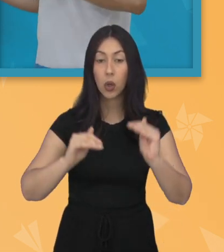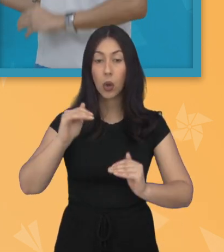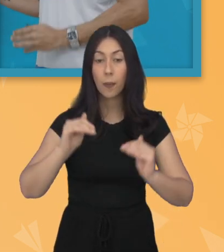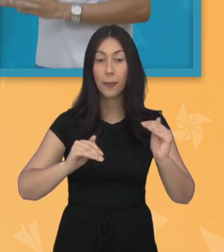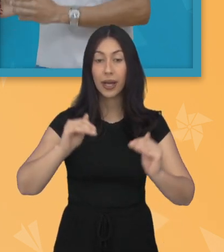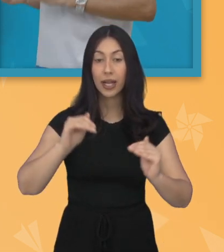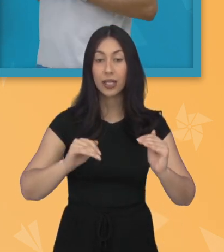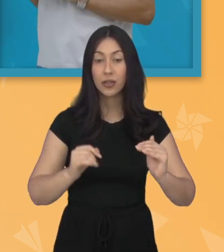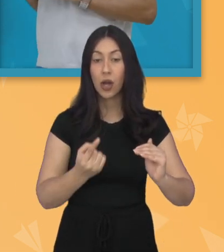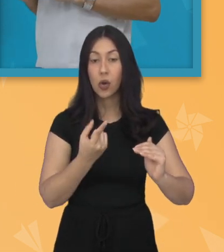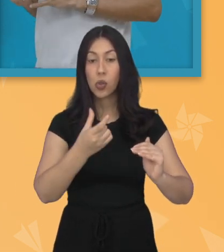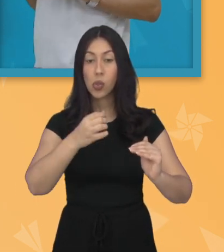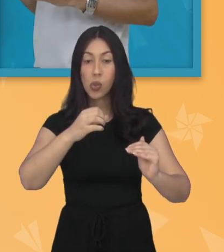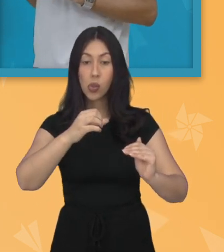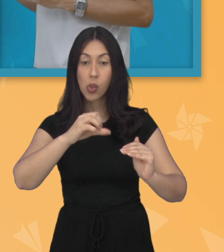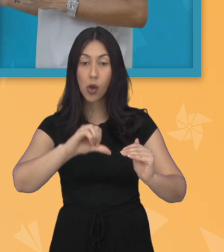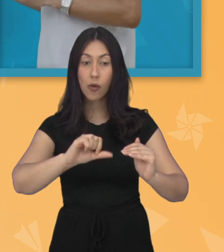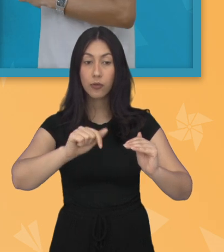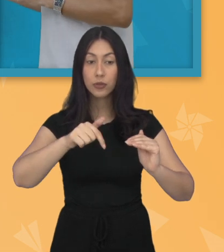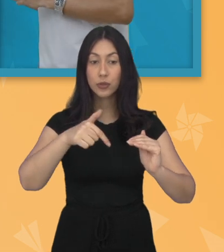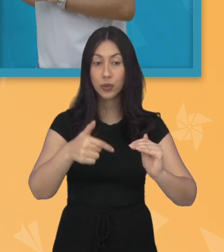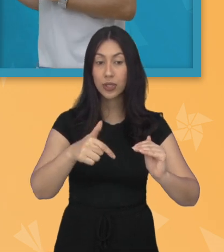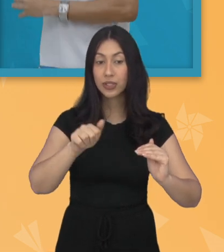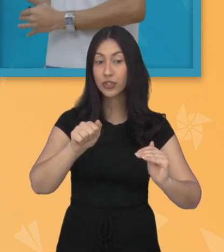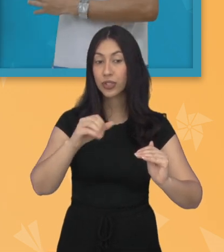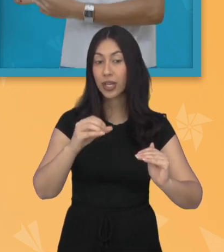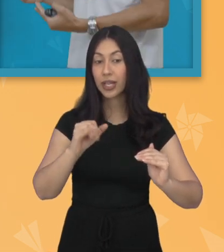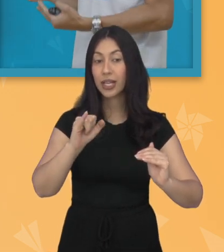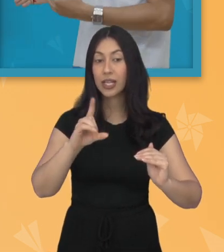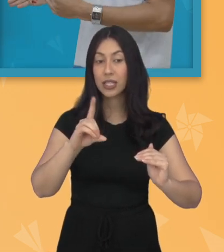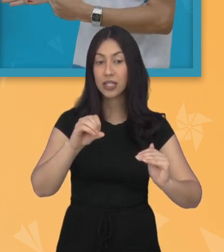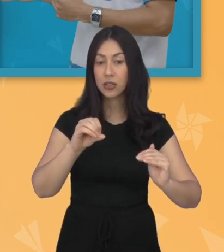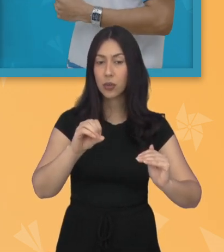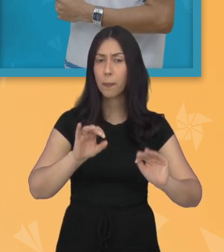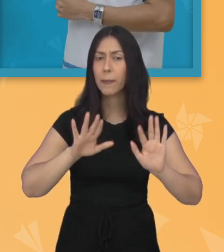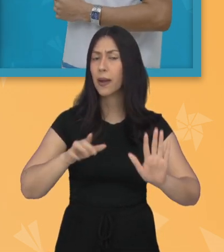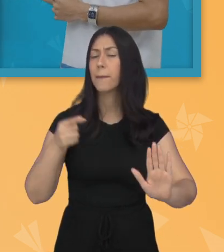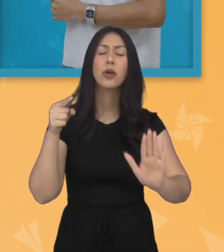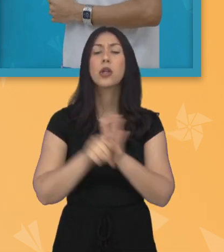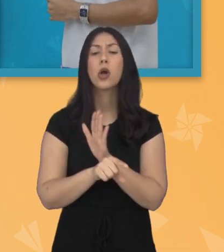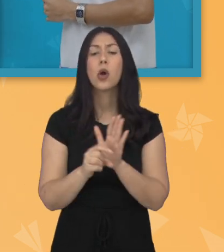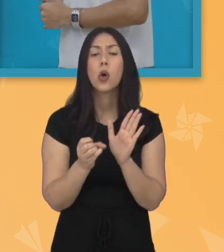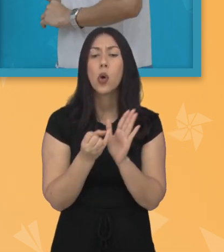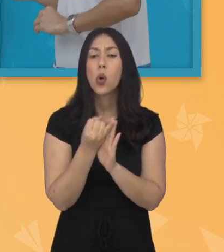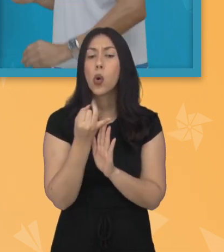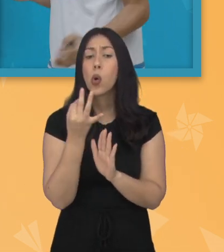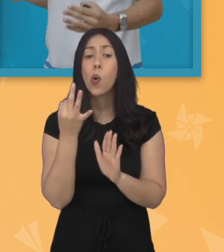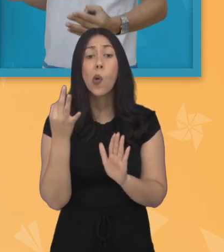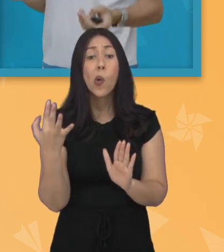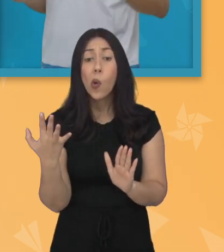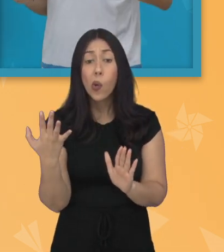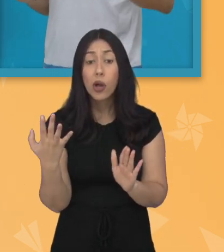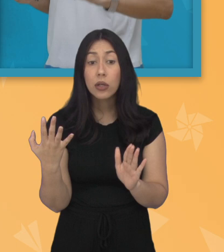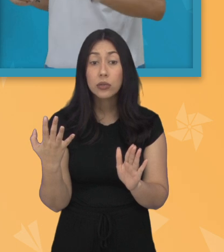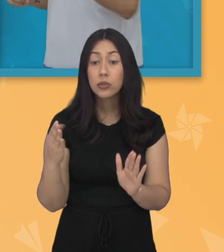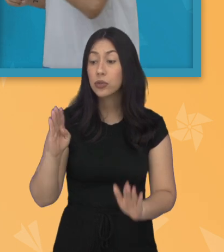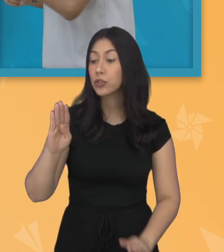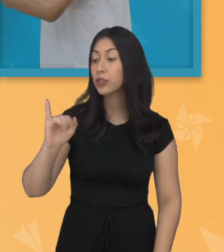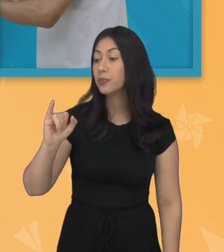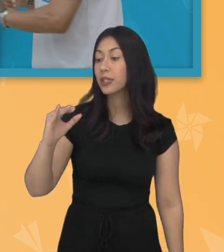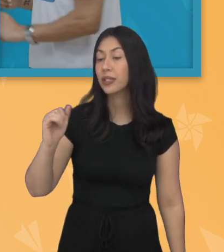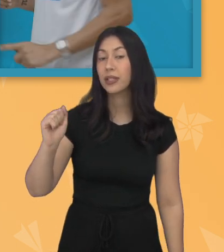Ele pede assim: qual é a massa de bicarbonato de sódio necessária para neutralizar 0,96 gramas de